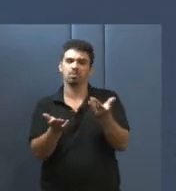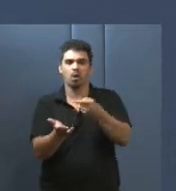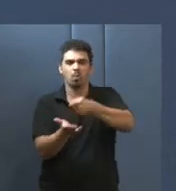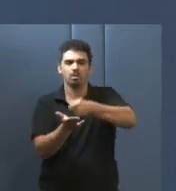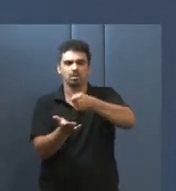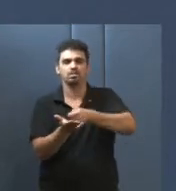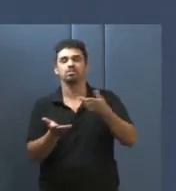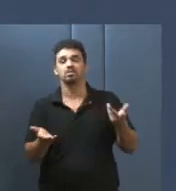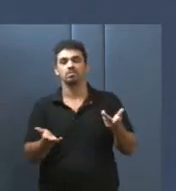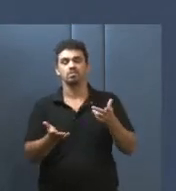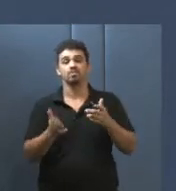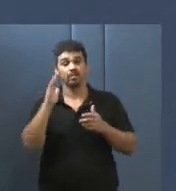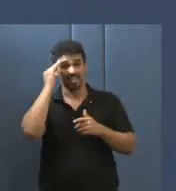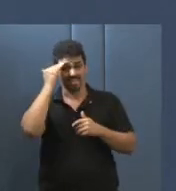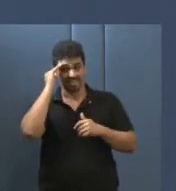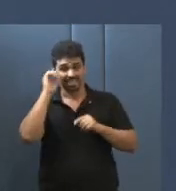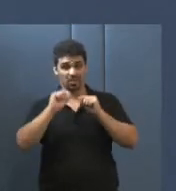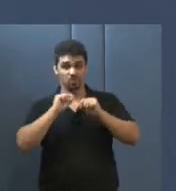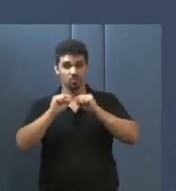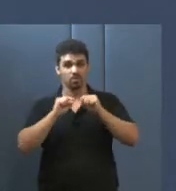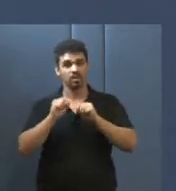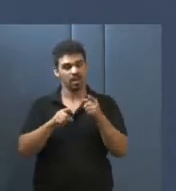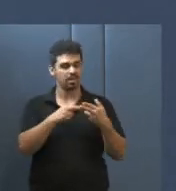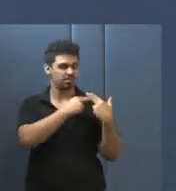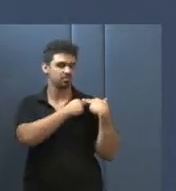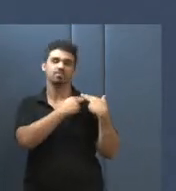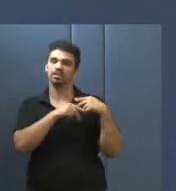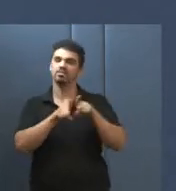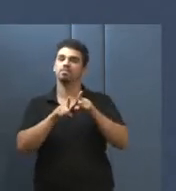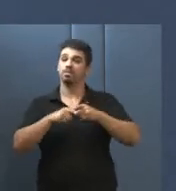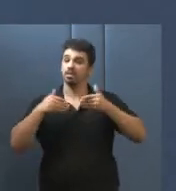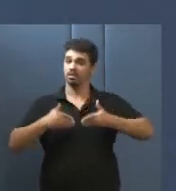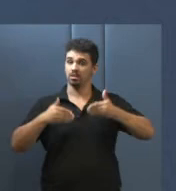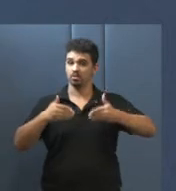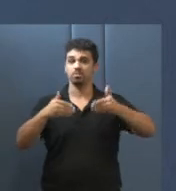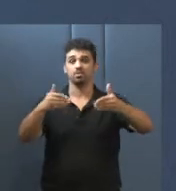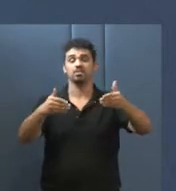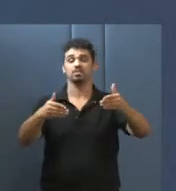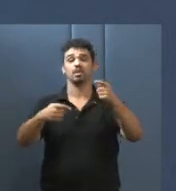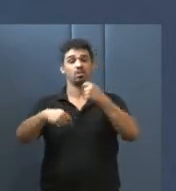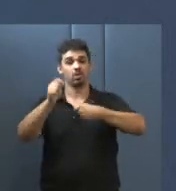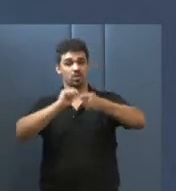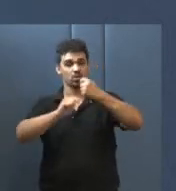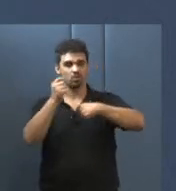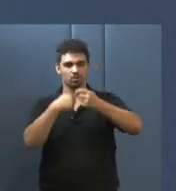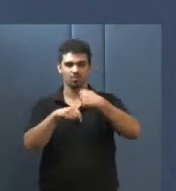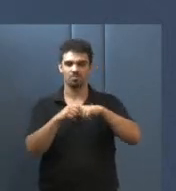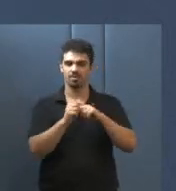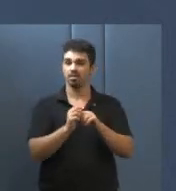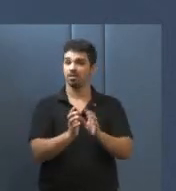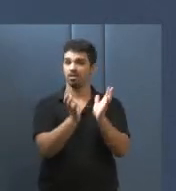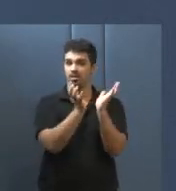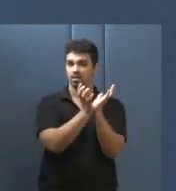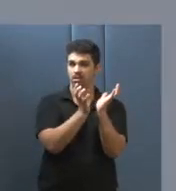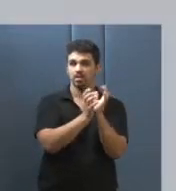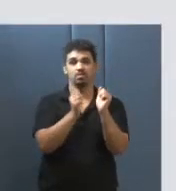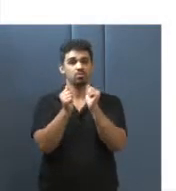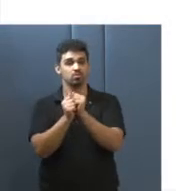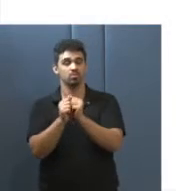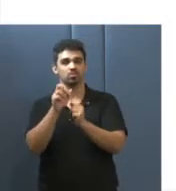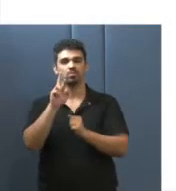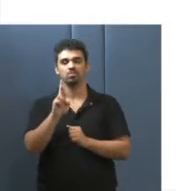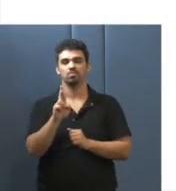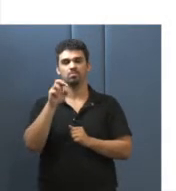que a responsabilidade é também do Ministério da Economia, a nossa equipe, juntamente, obviamente, com o MRE e os